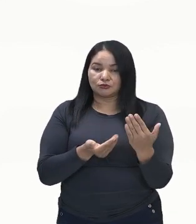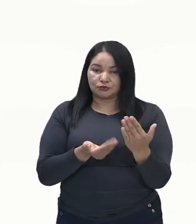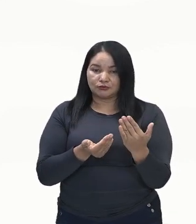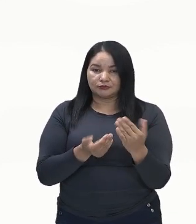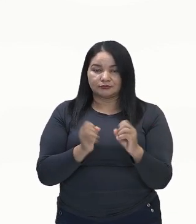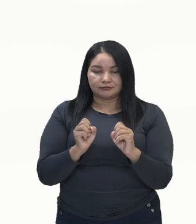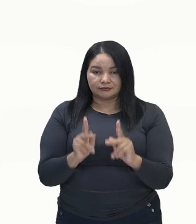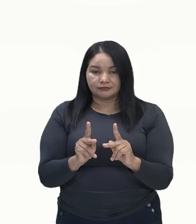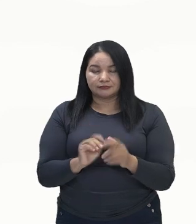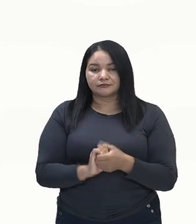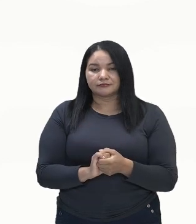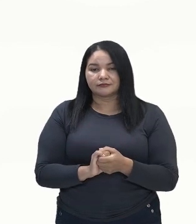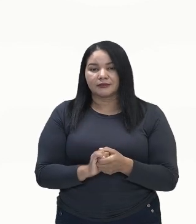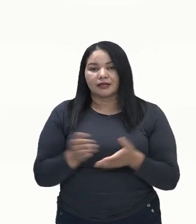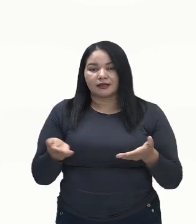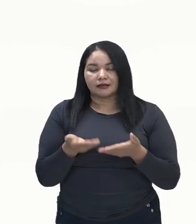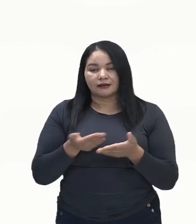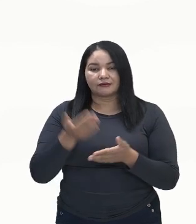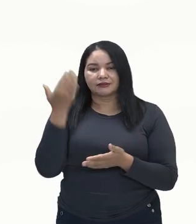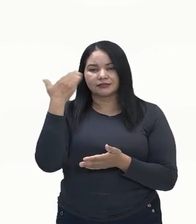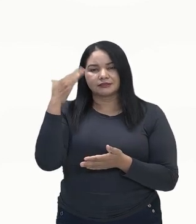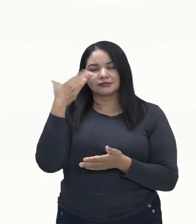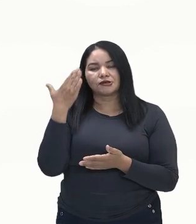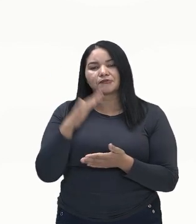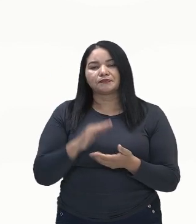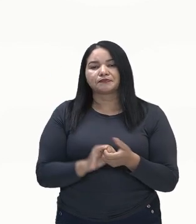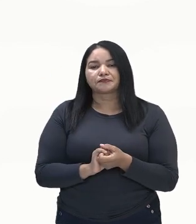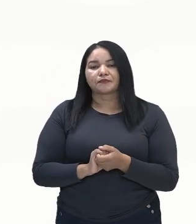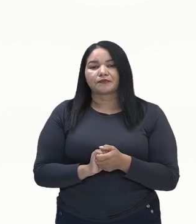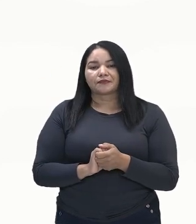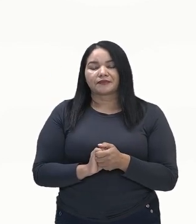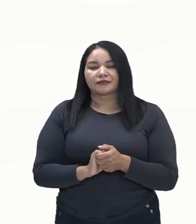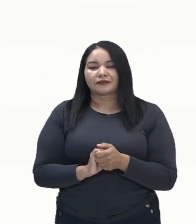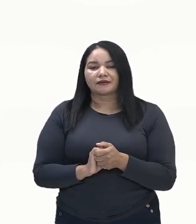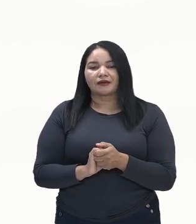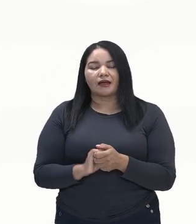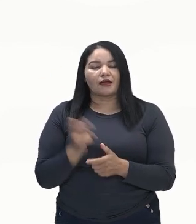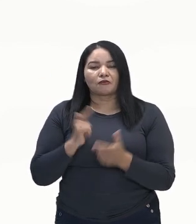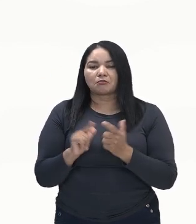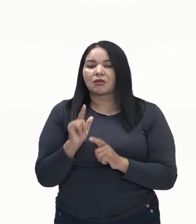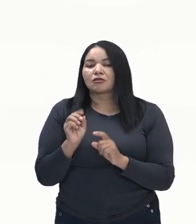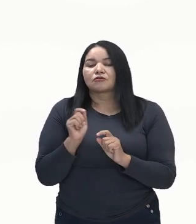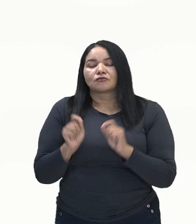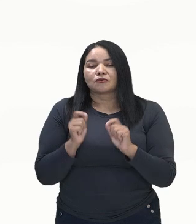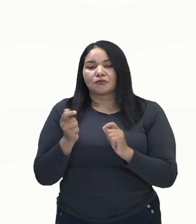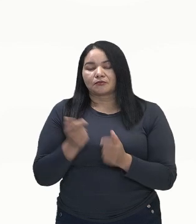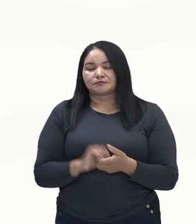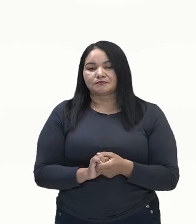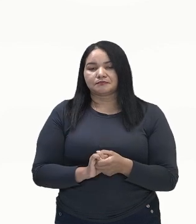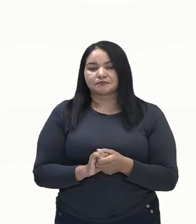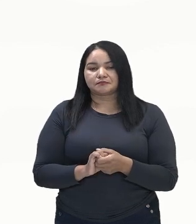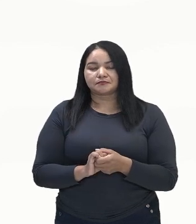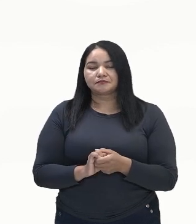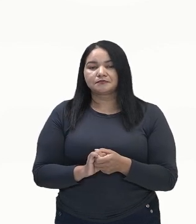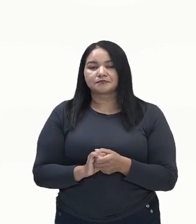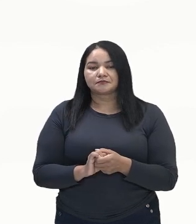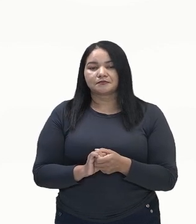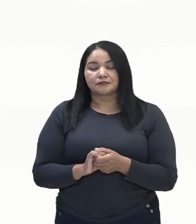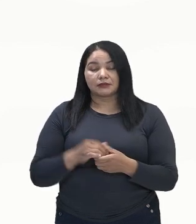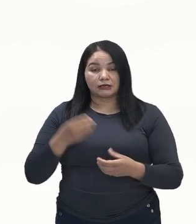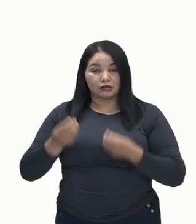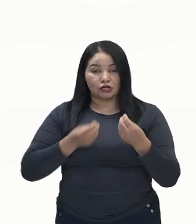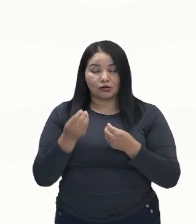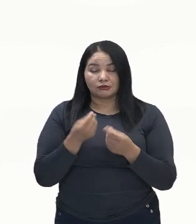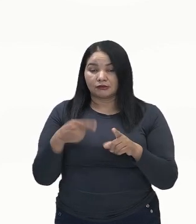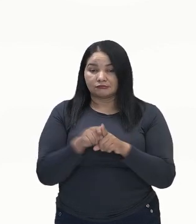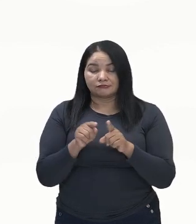bem? E a gente vai entender um pouco, a partir de agora, como funciona essa questão desses direitos e a sua importância